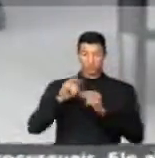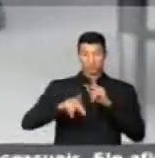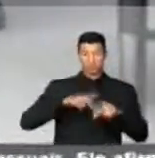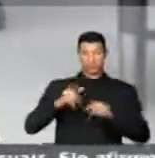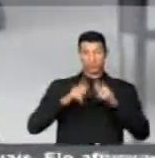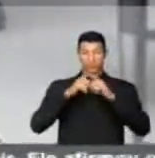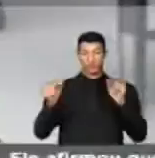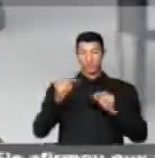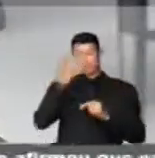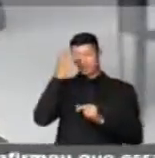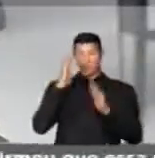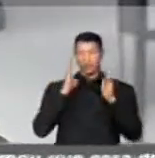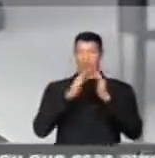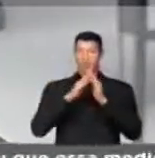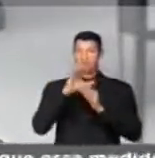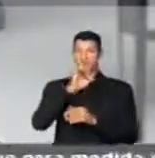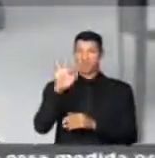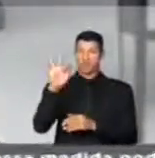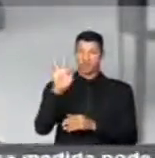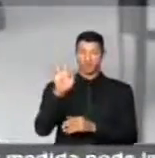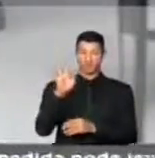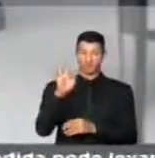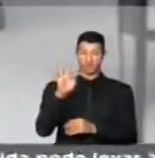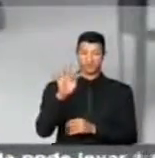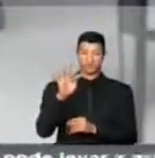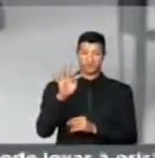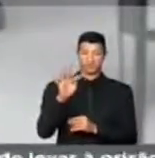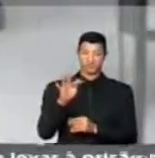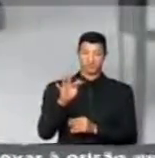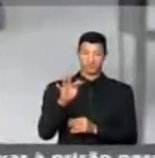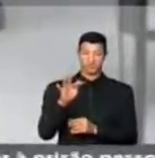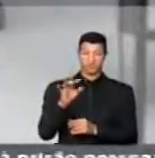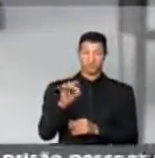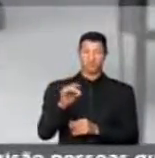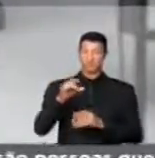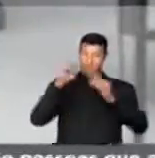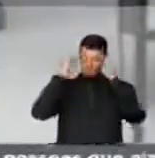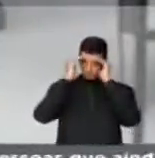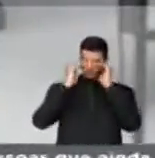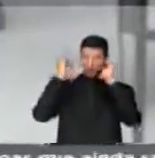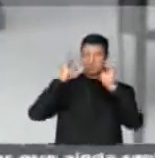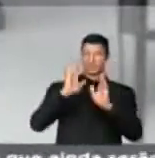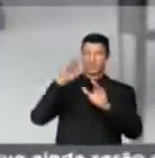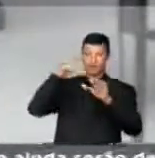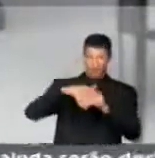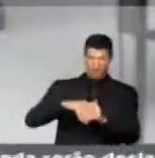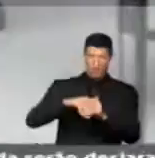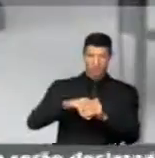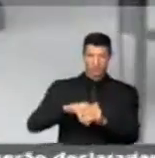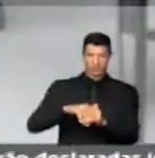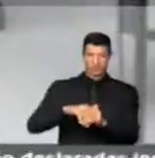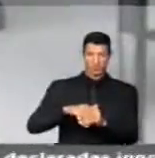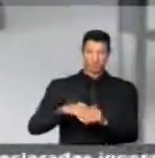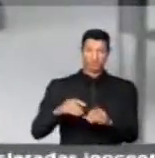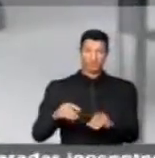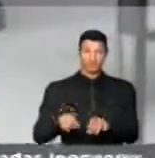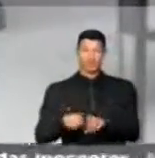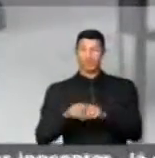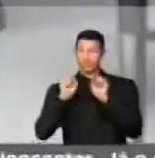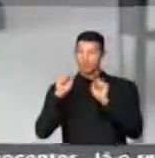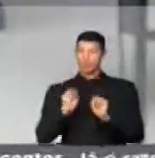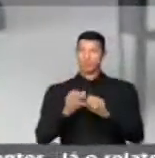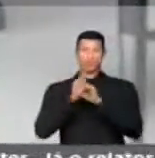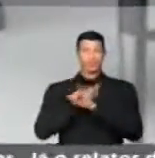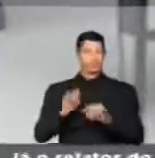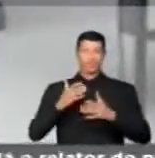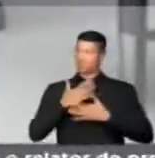brasiliense, do morador do Distrito Federal, né? E respeita esse voto, e posso dizer